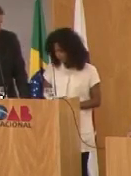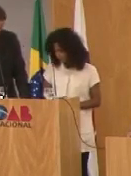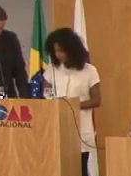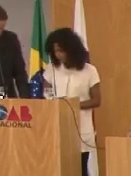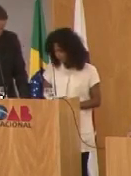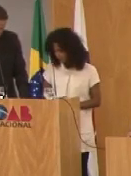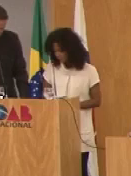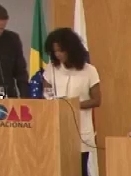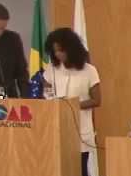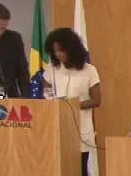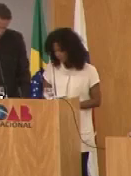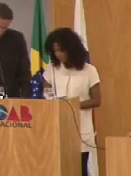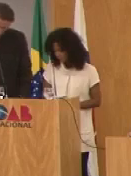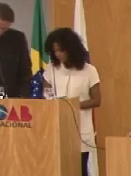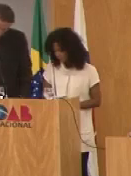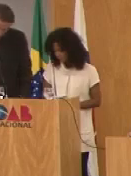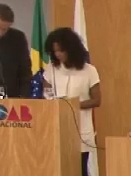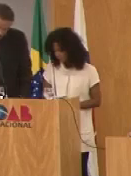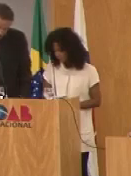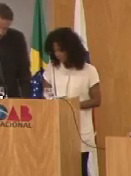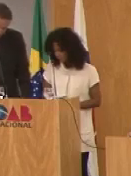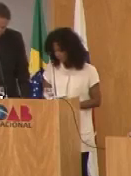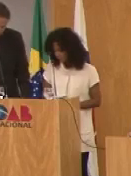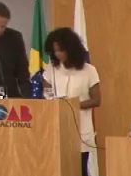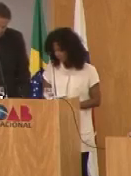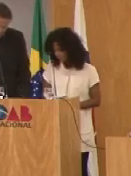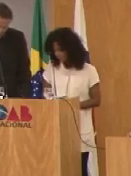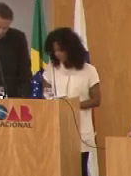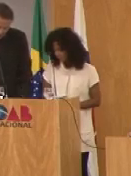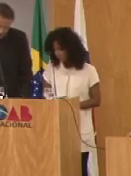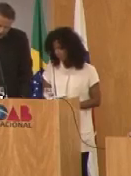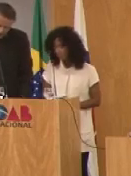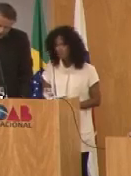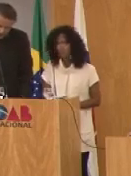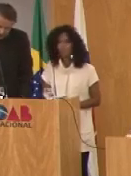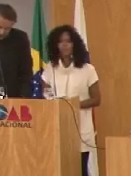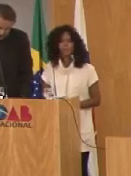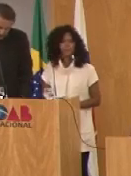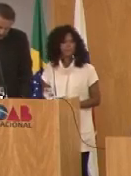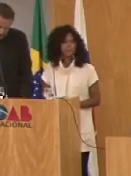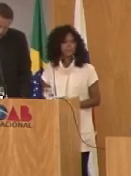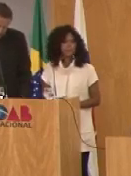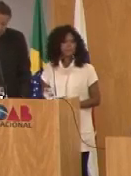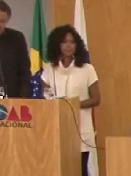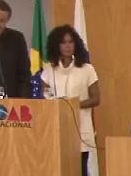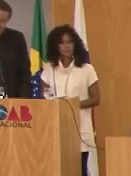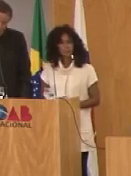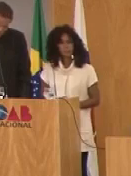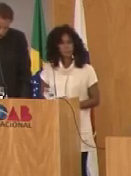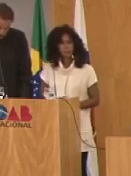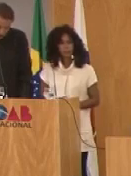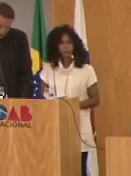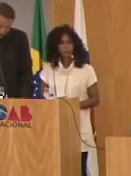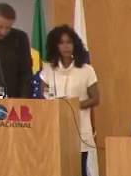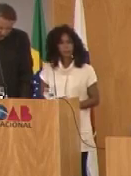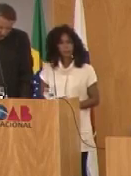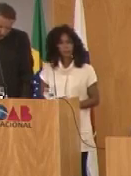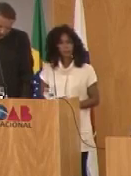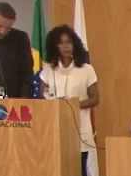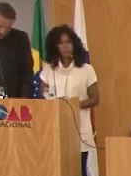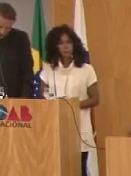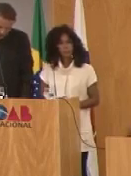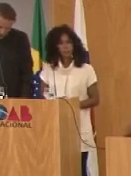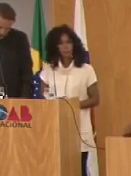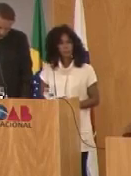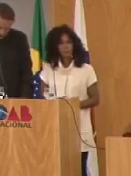licença para matar. Todos que ainda não assinaram devem deixar seus dados registrados para